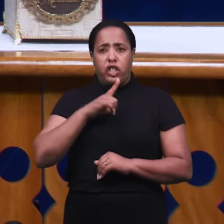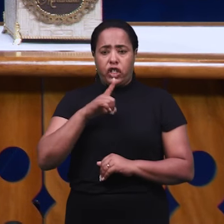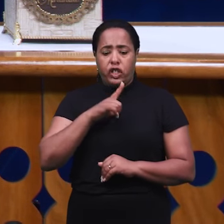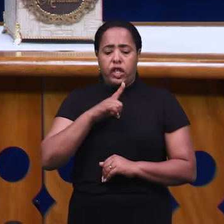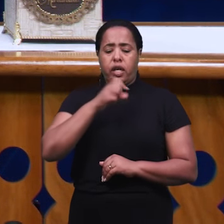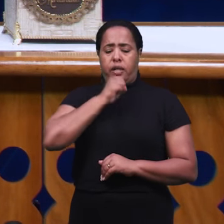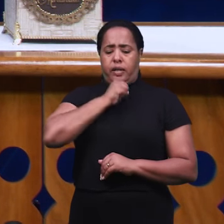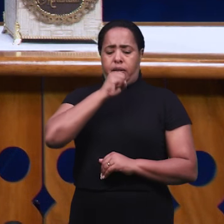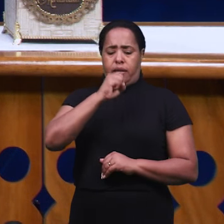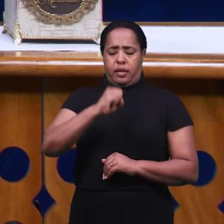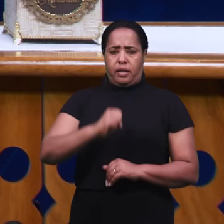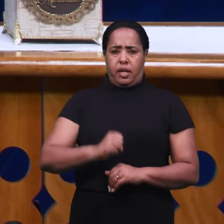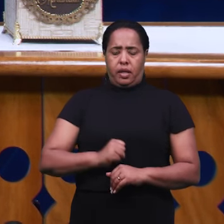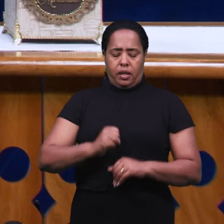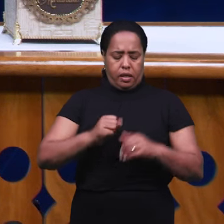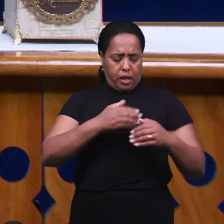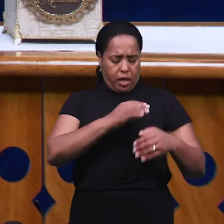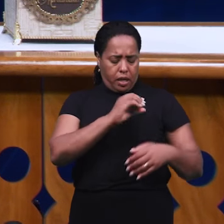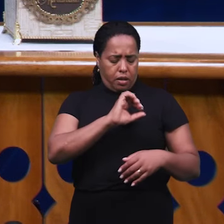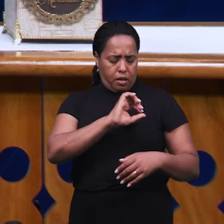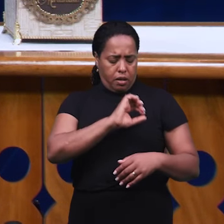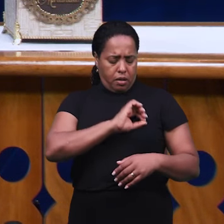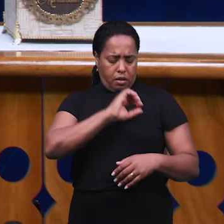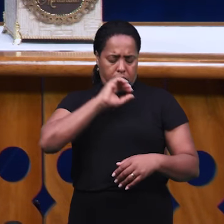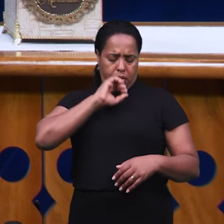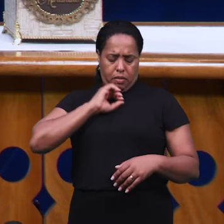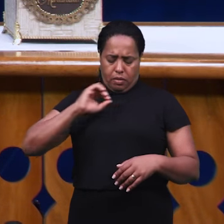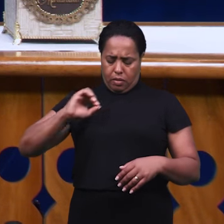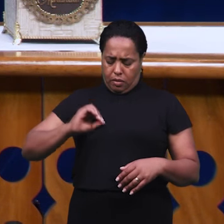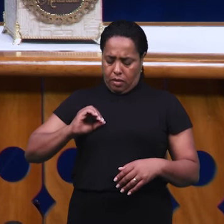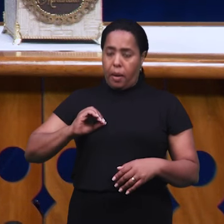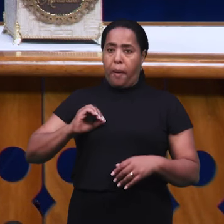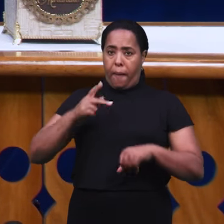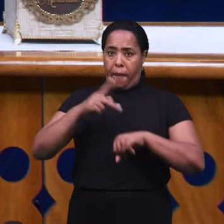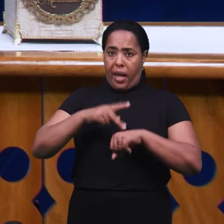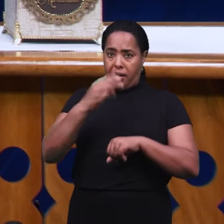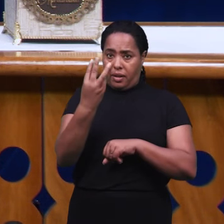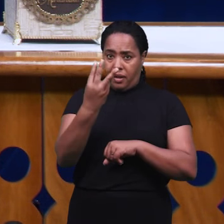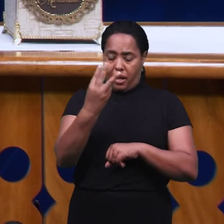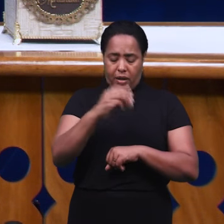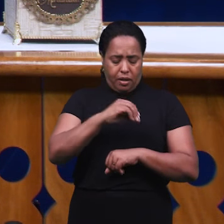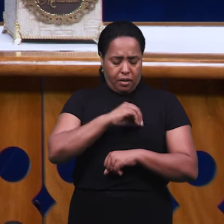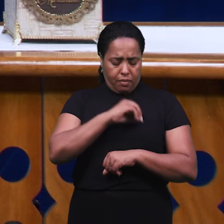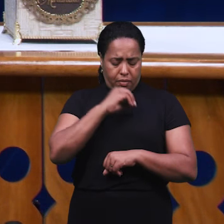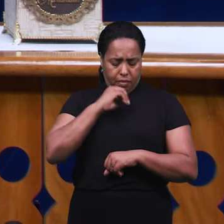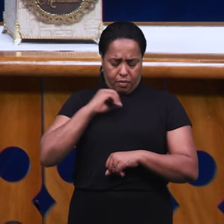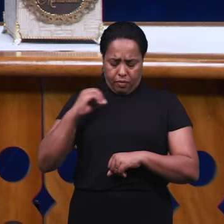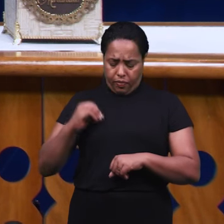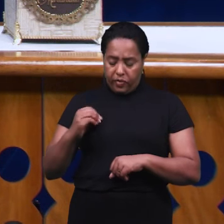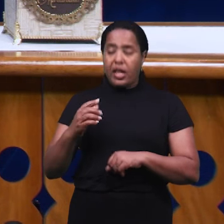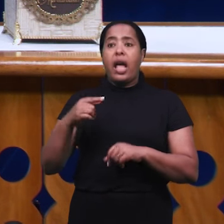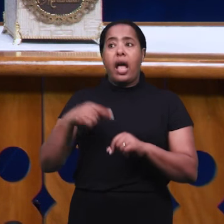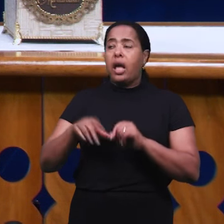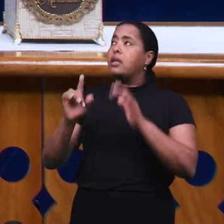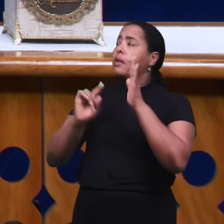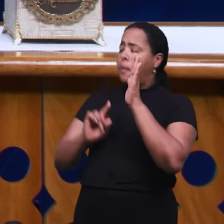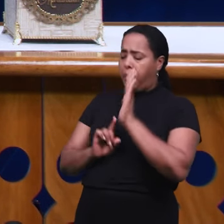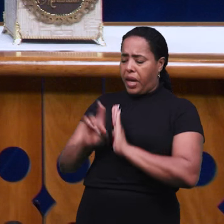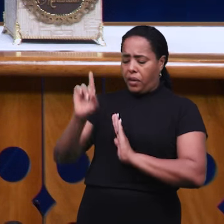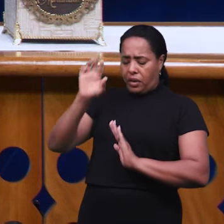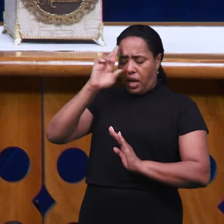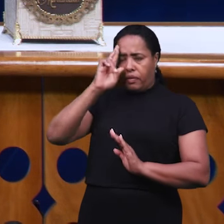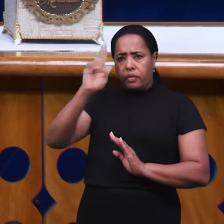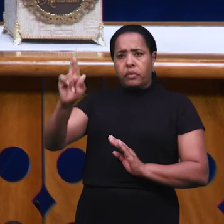uns sacerdotes que tinham no peitoral o Urim Tumim, e era um mistério, o Urim Tumim até hoje é um mistério, mas eles consultavam